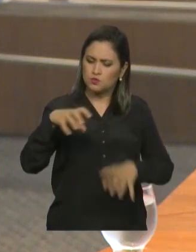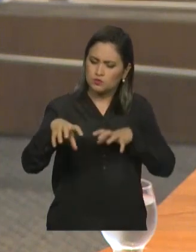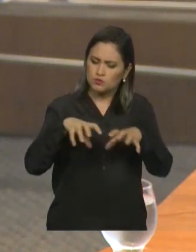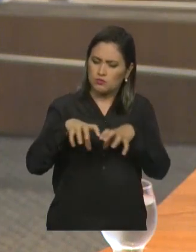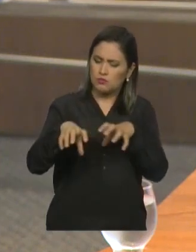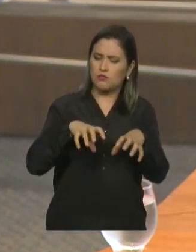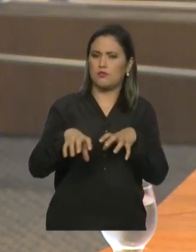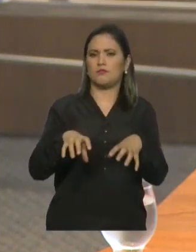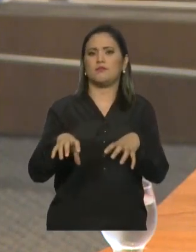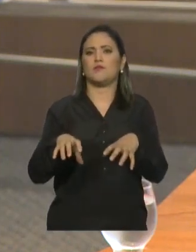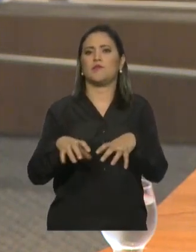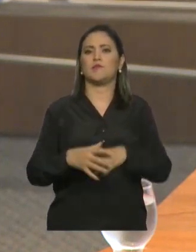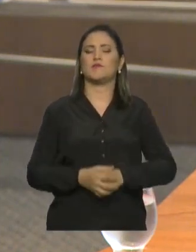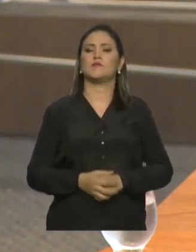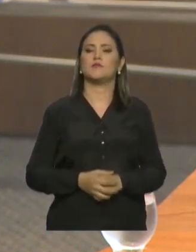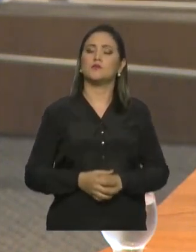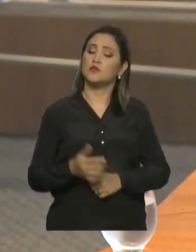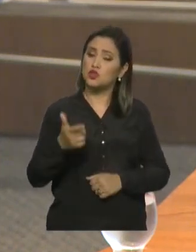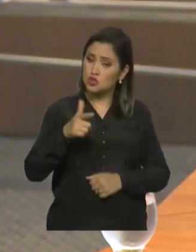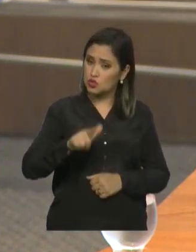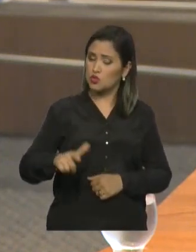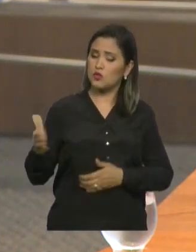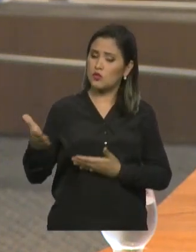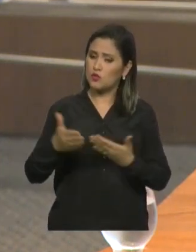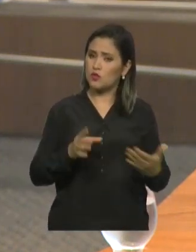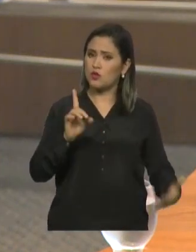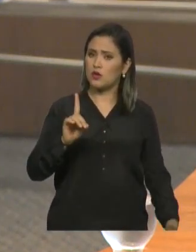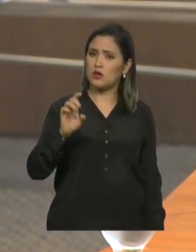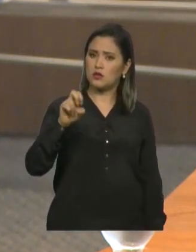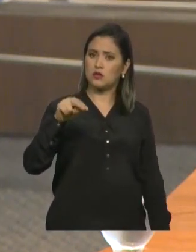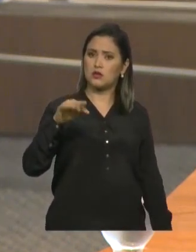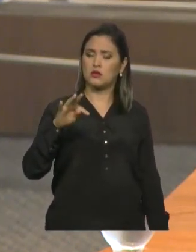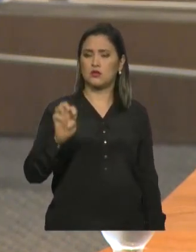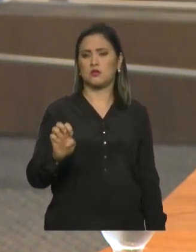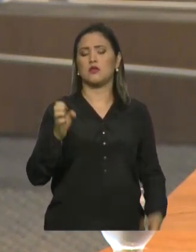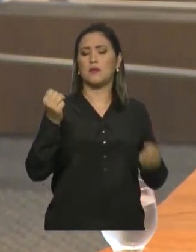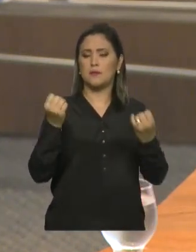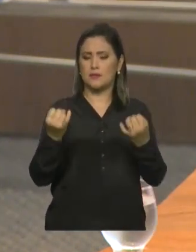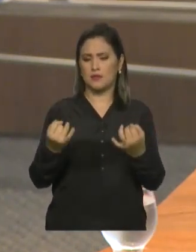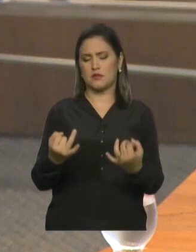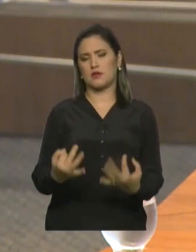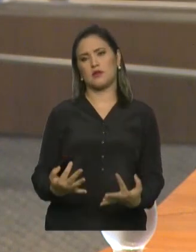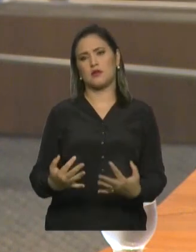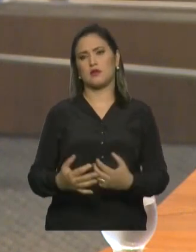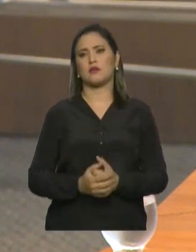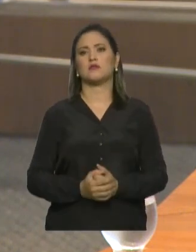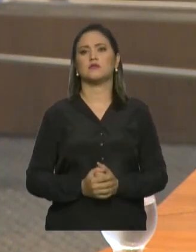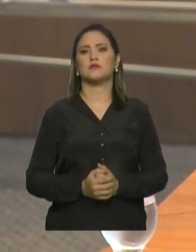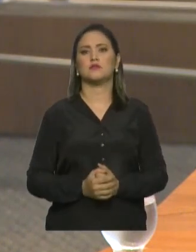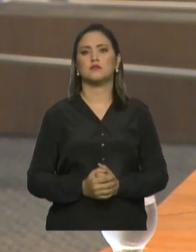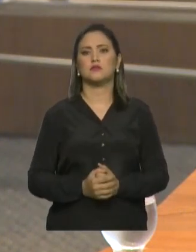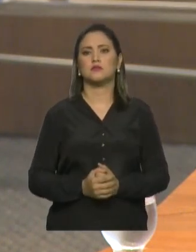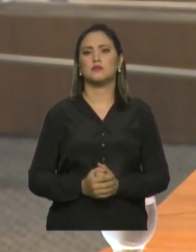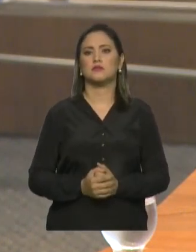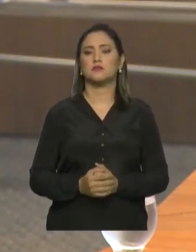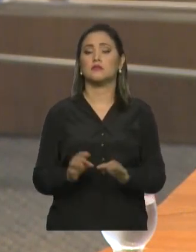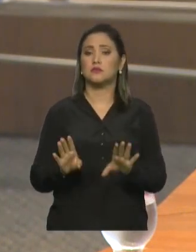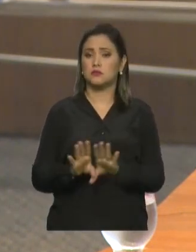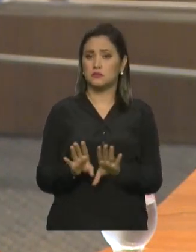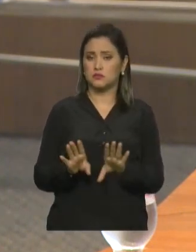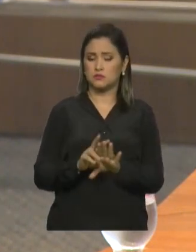de chamar novamente o DENIT aqui para que ele possa esclarecer. E vamos efetivar também mais